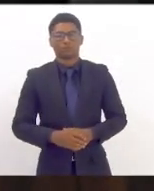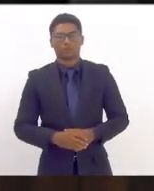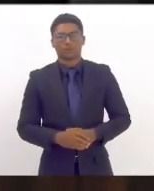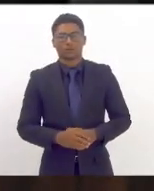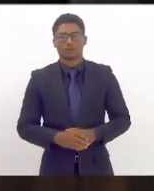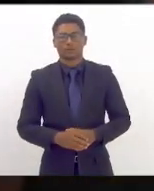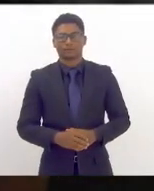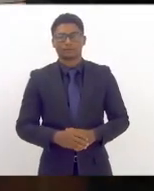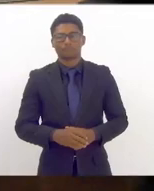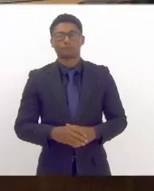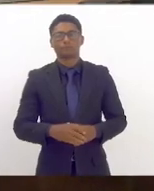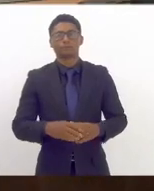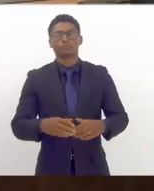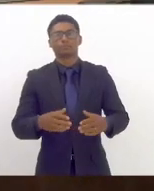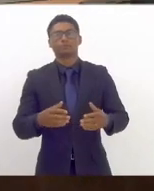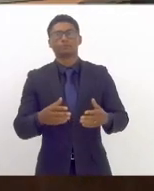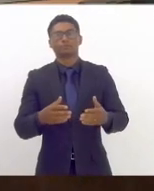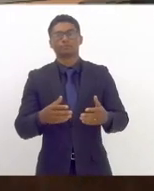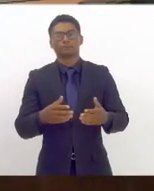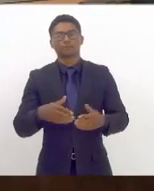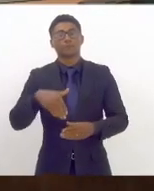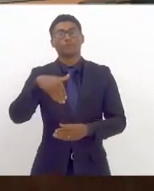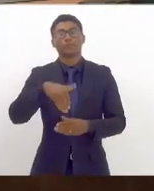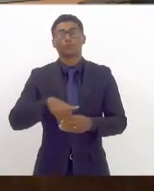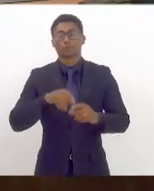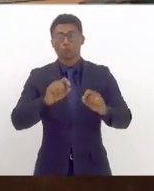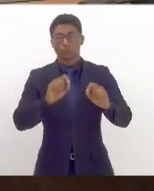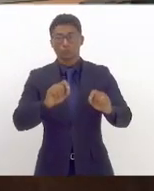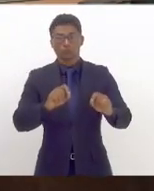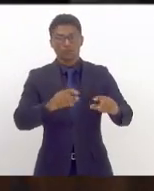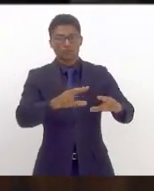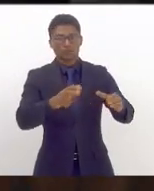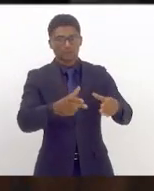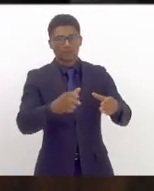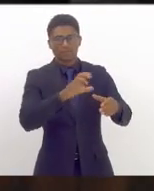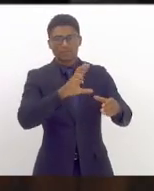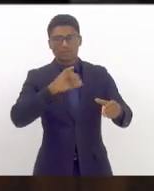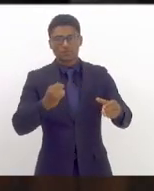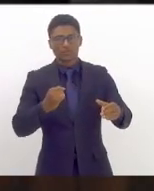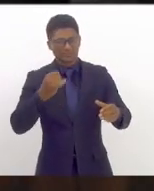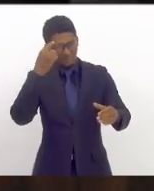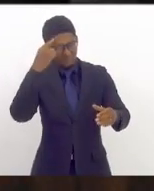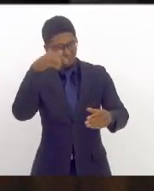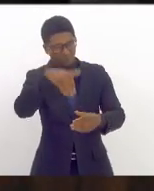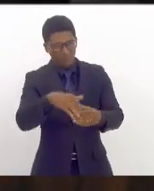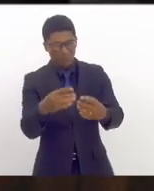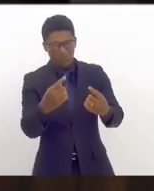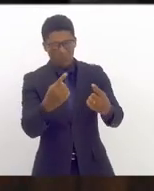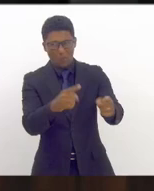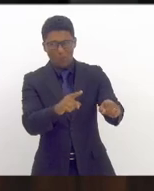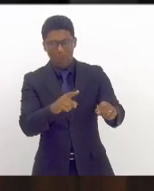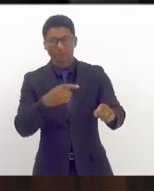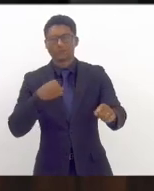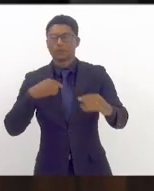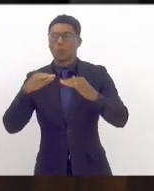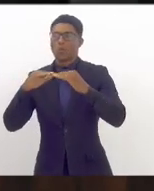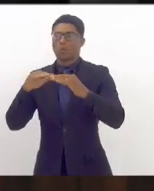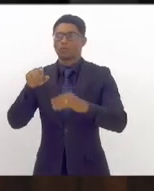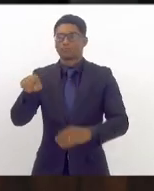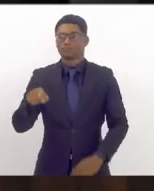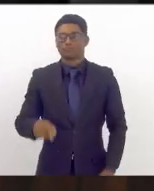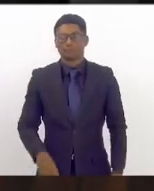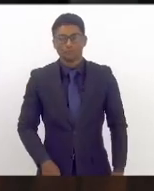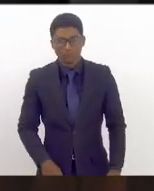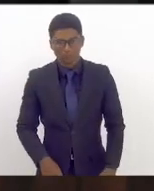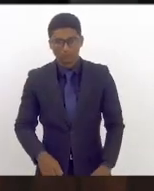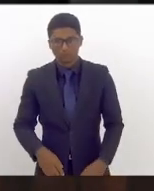o voto acompanha o parecer divergente na ccj pela comissão de tributação deputado Luís